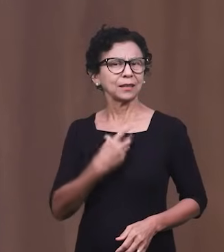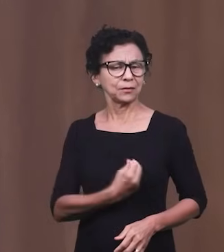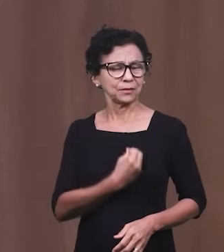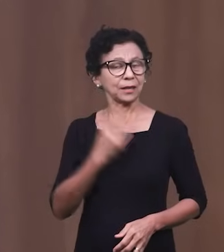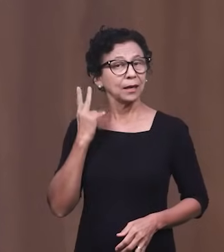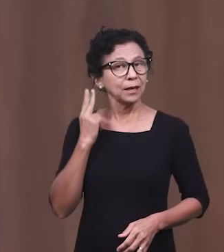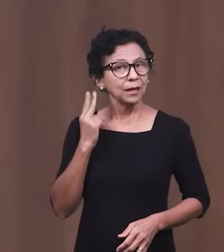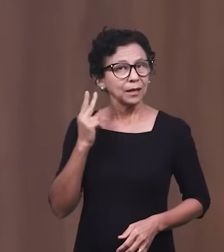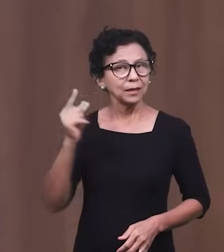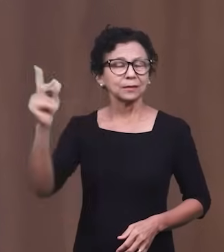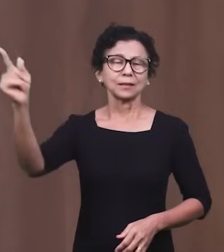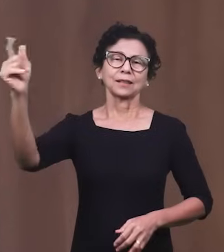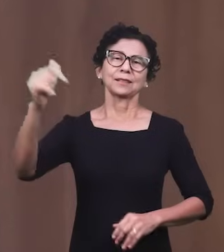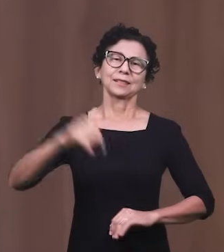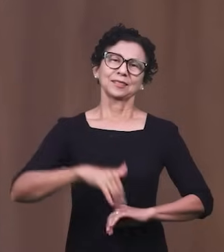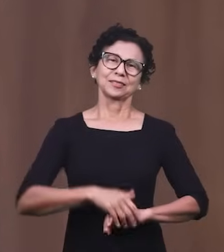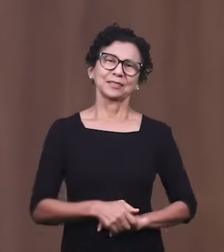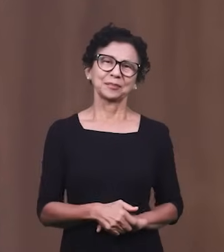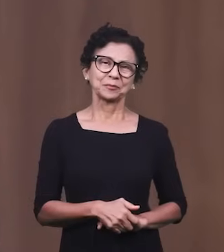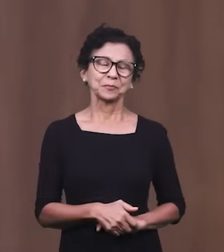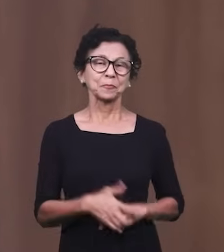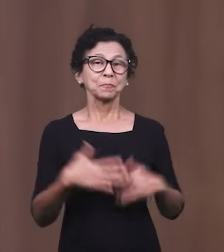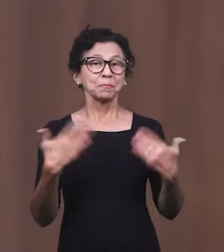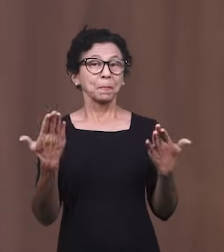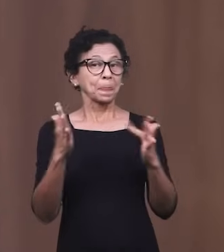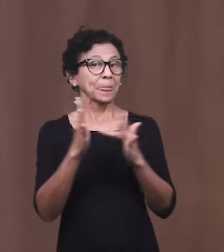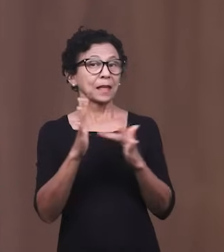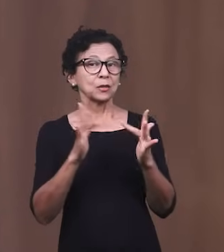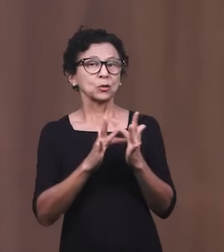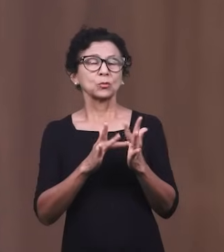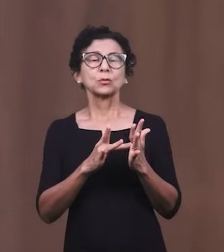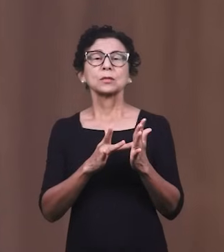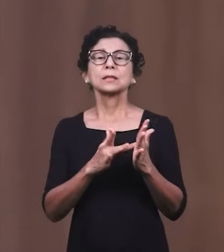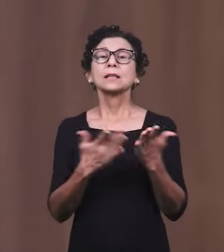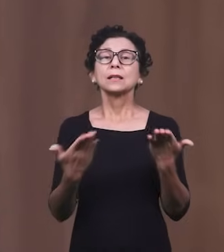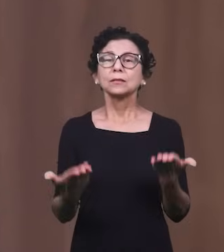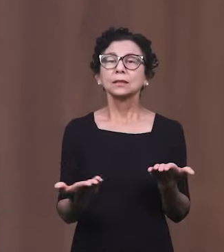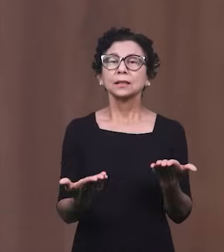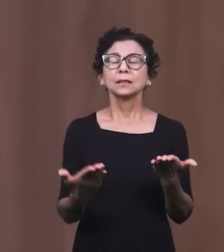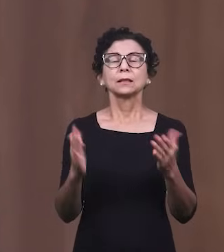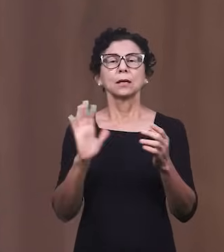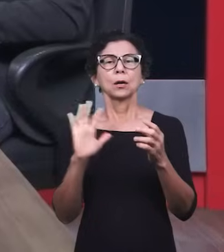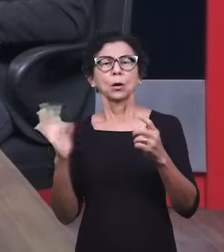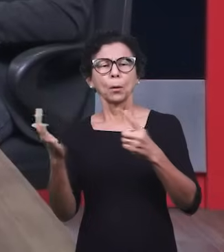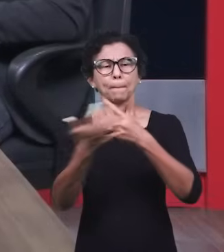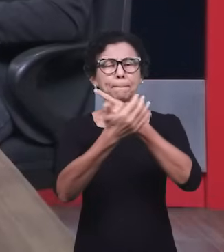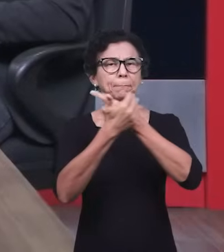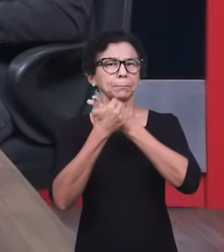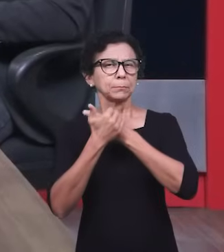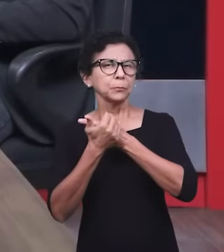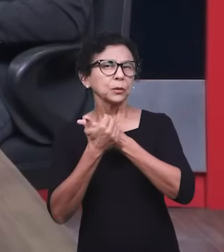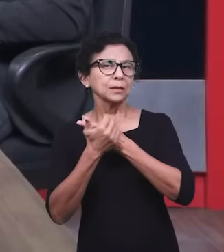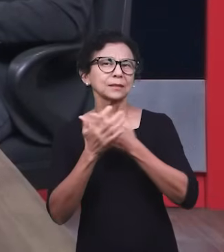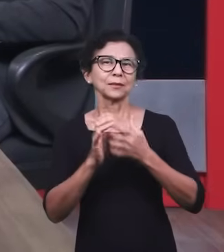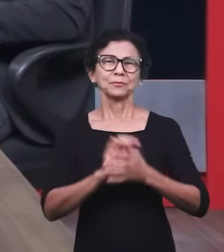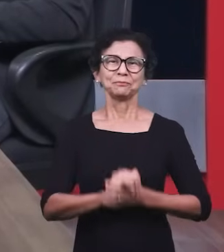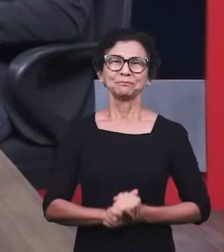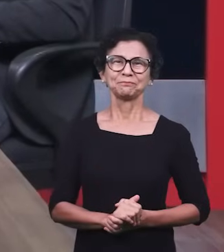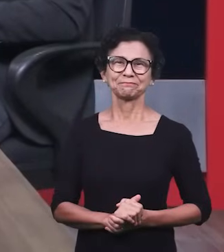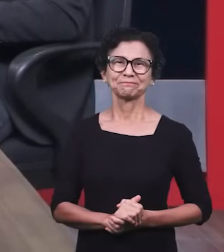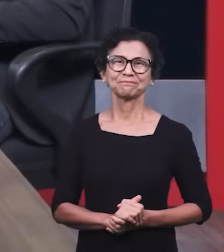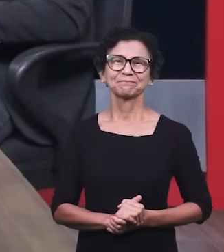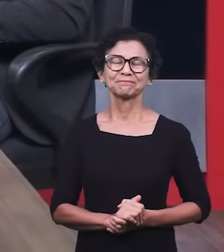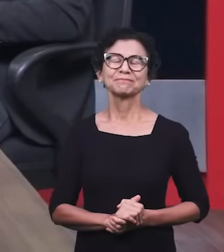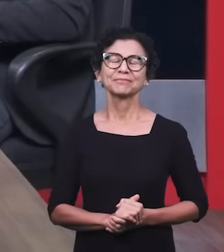para nós é o revestimento a proteção a palavra do senhor ela nos proteja nós temos um recurso maravilhoso sim